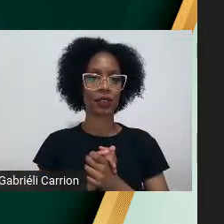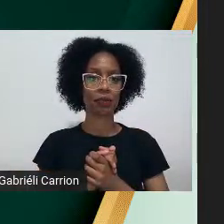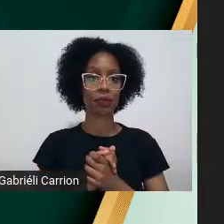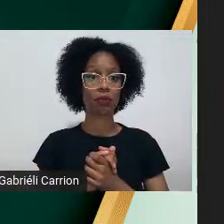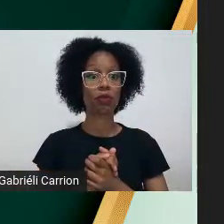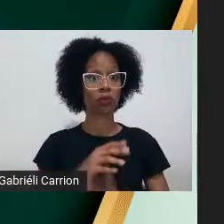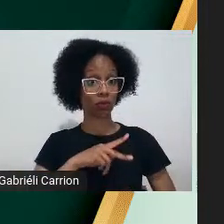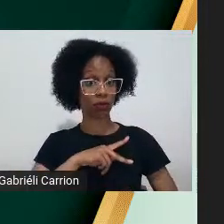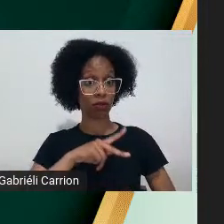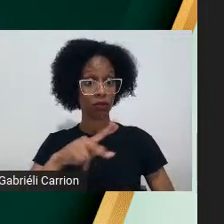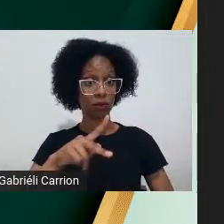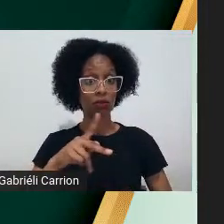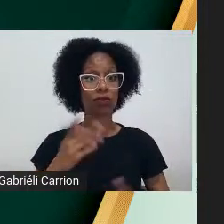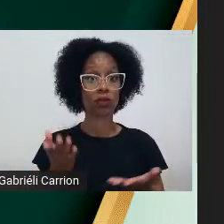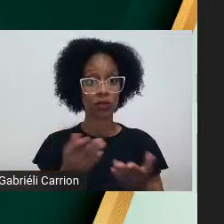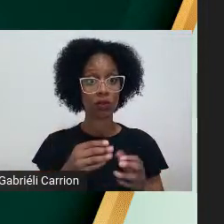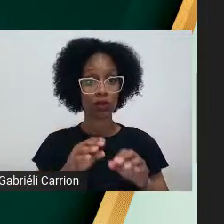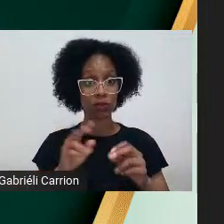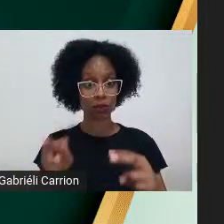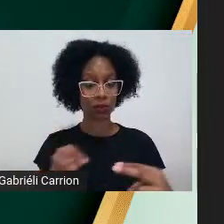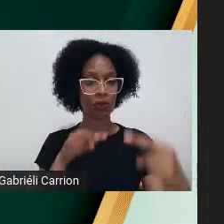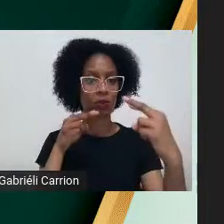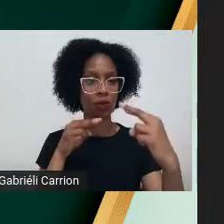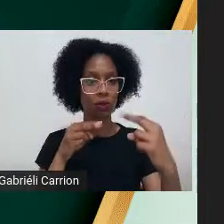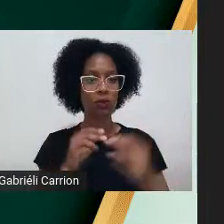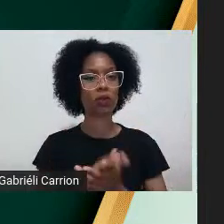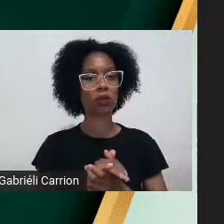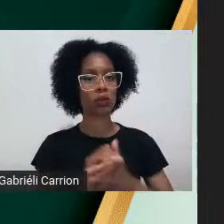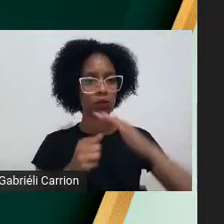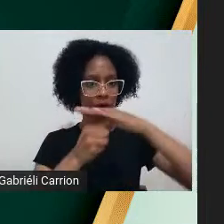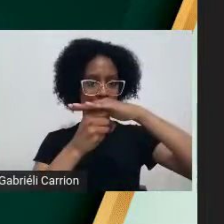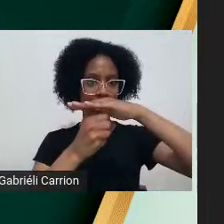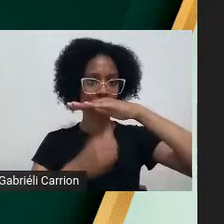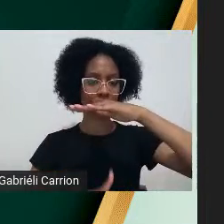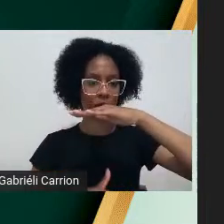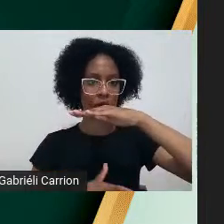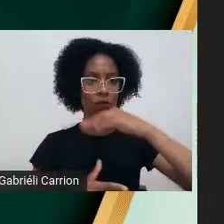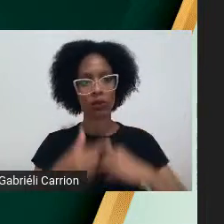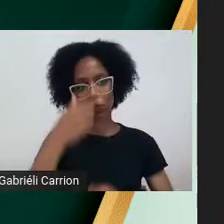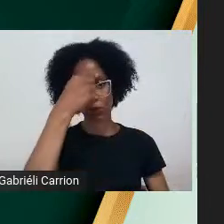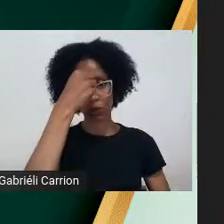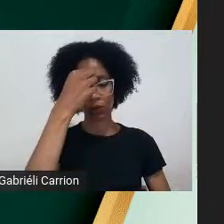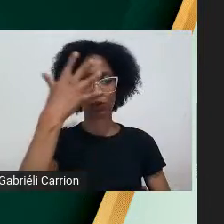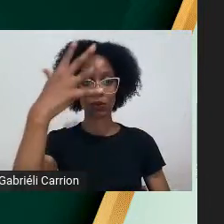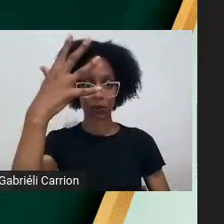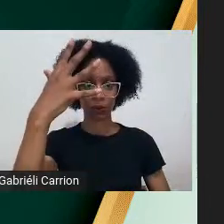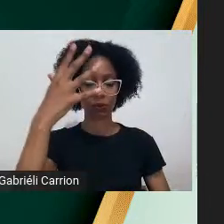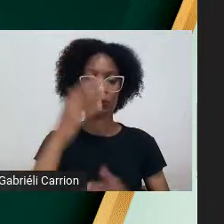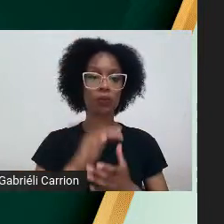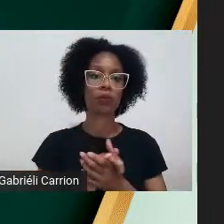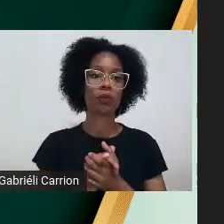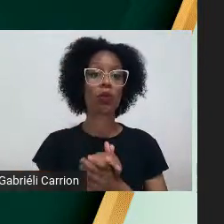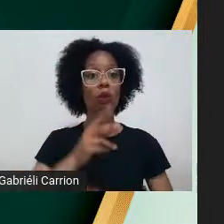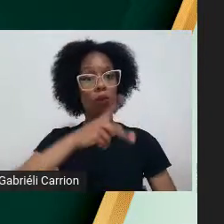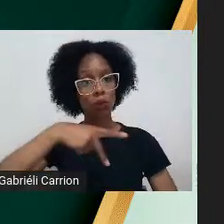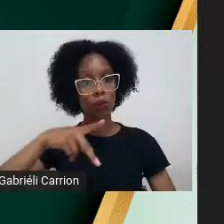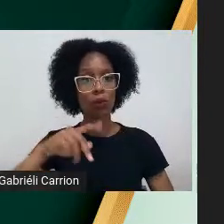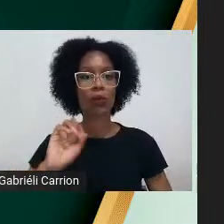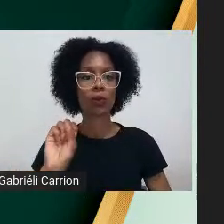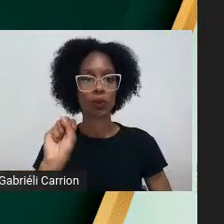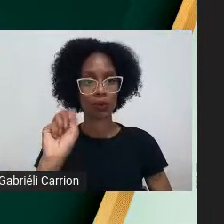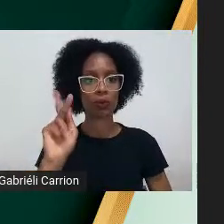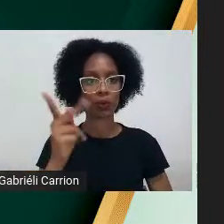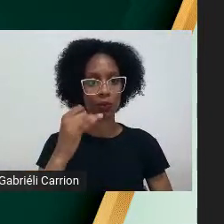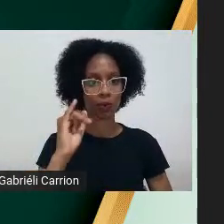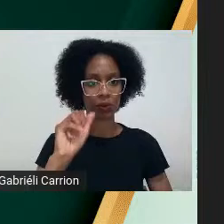Presidindo essa sessão solene está a senhora pró-reitora de graduação da Universidade Federal do Pampa, professora Shirley Grazelli